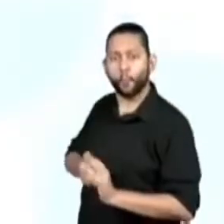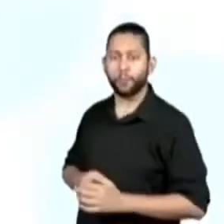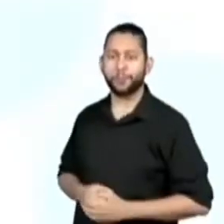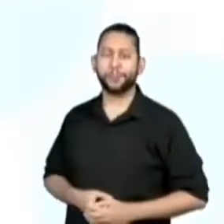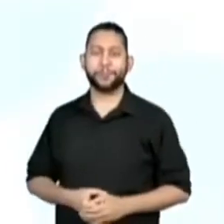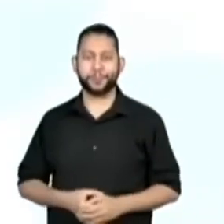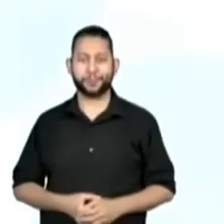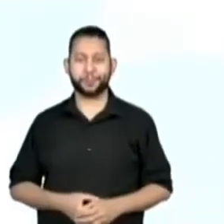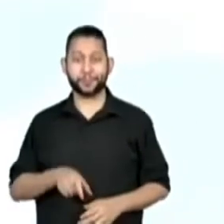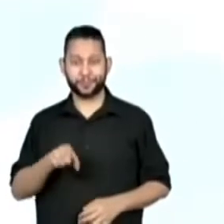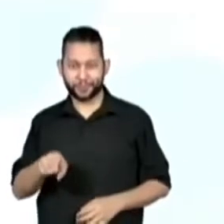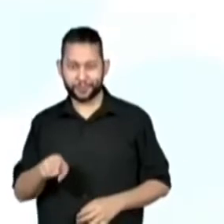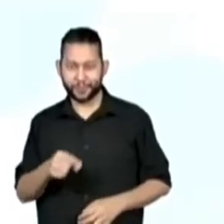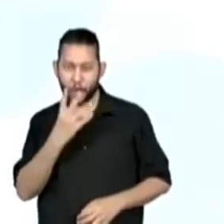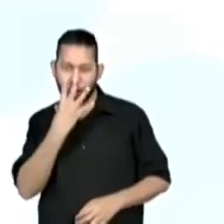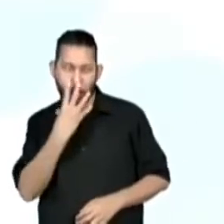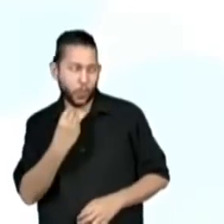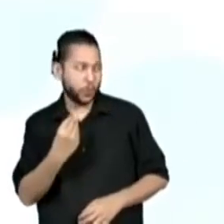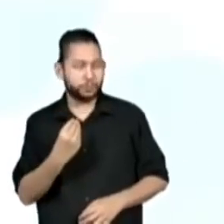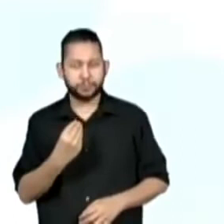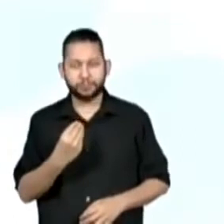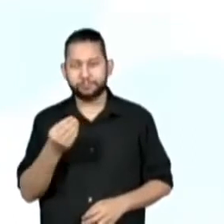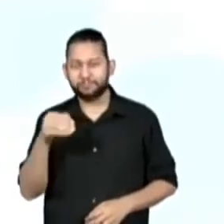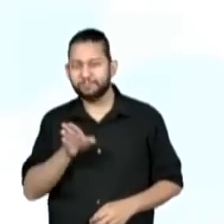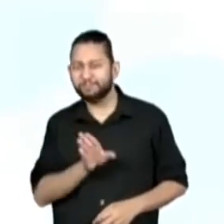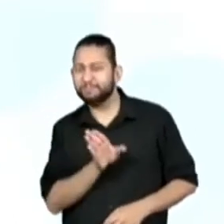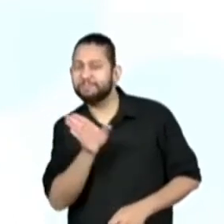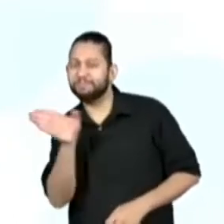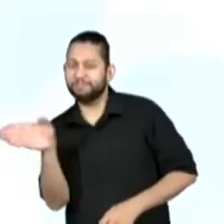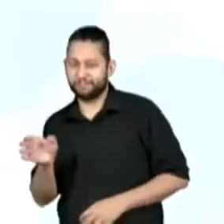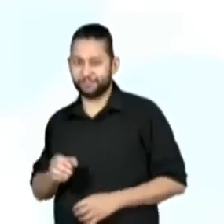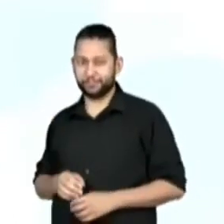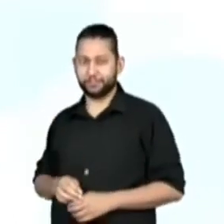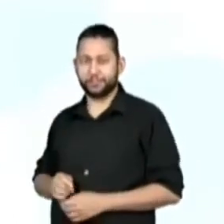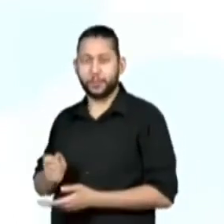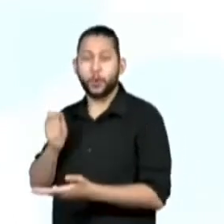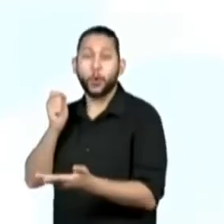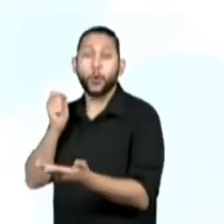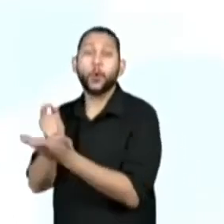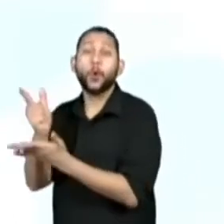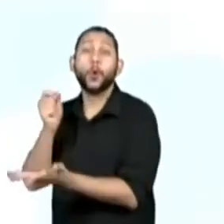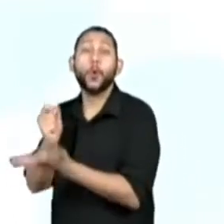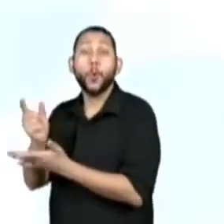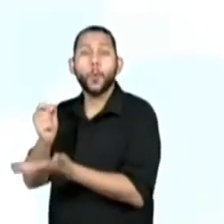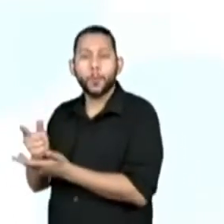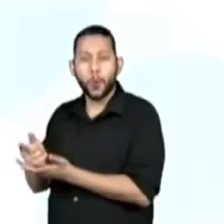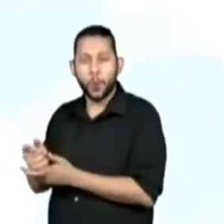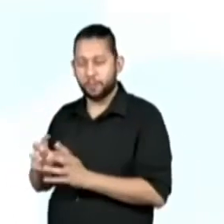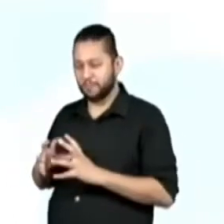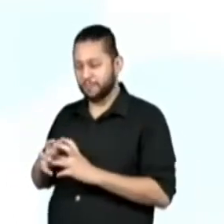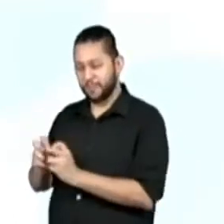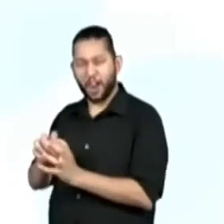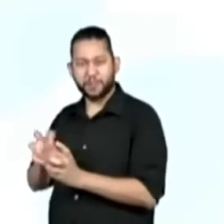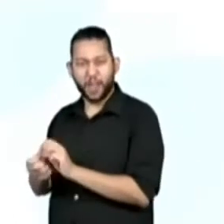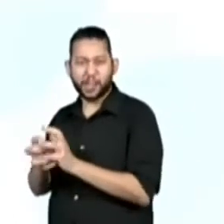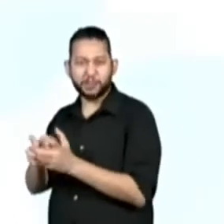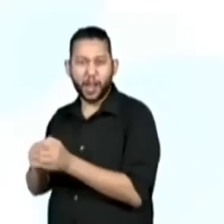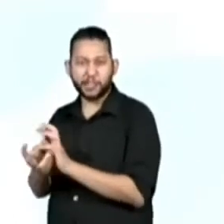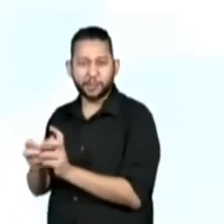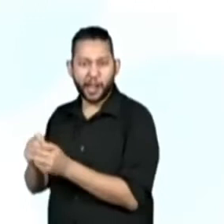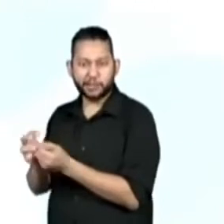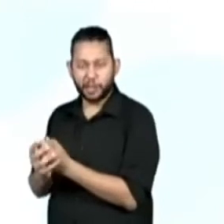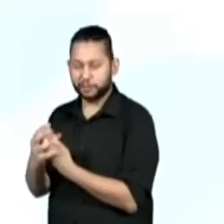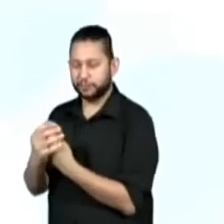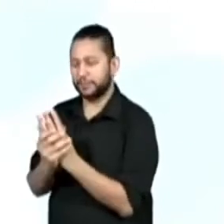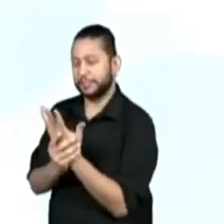Então, o lobo foi a um negócio. Comprou um grande pedaço de argila, comeu-o e assim a